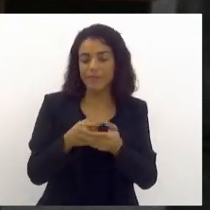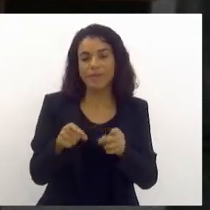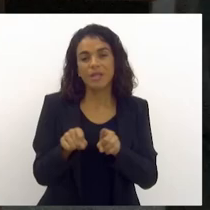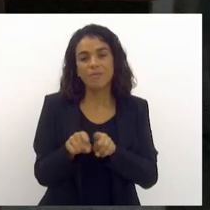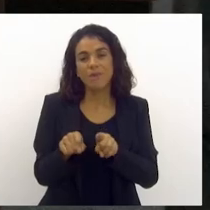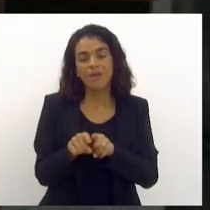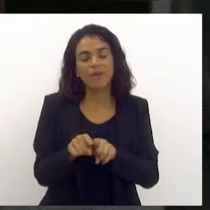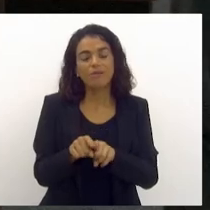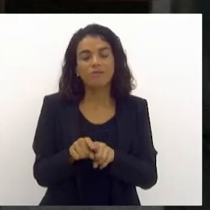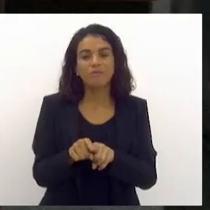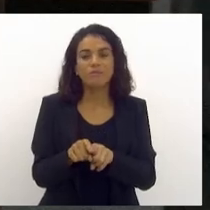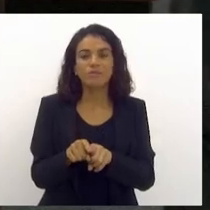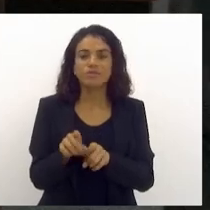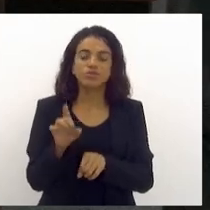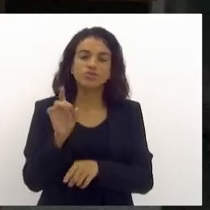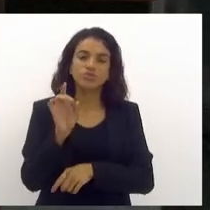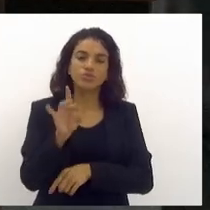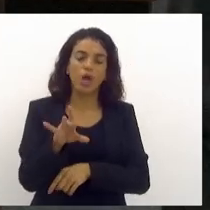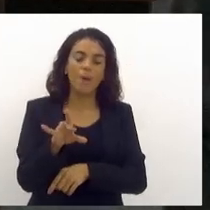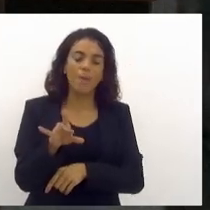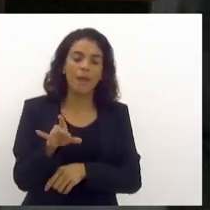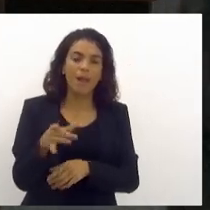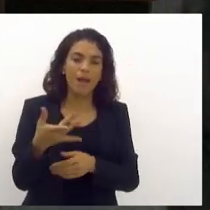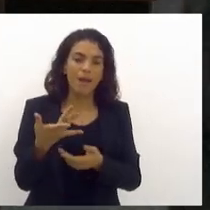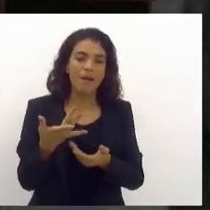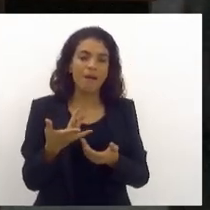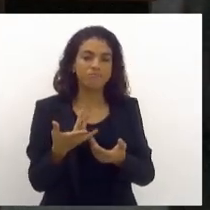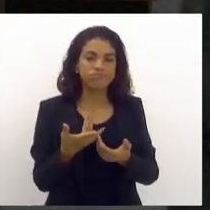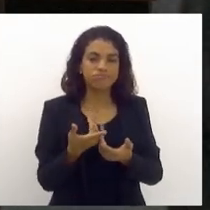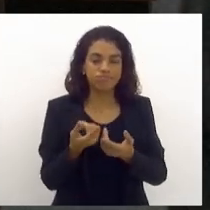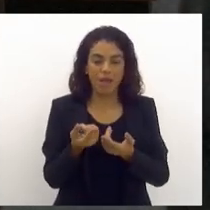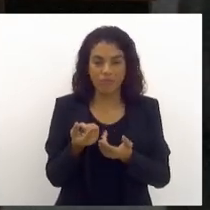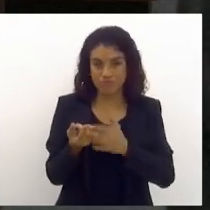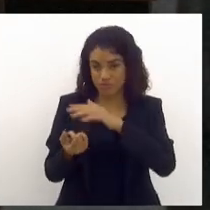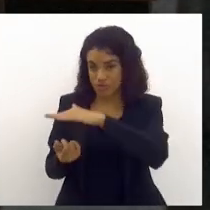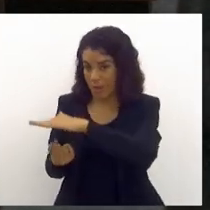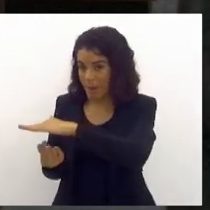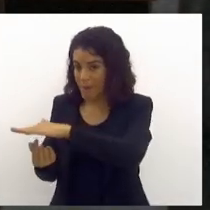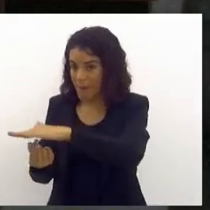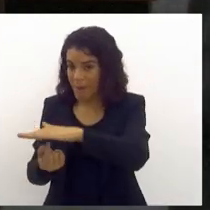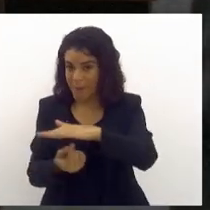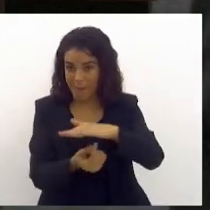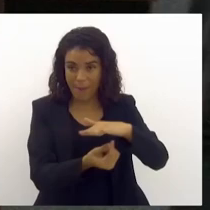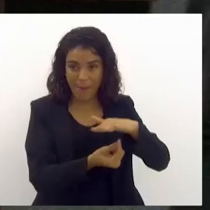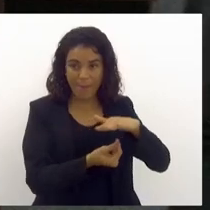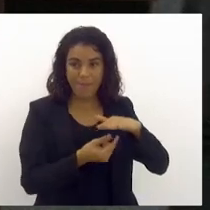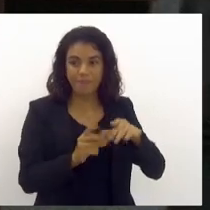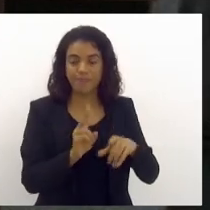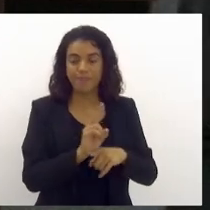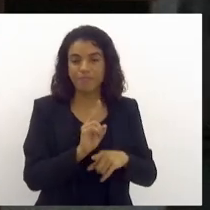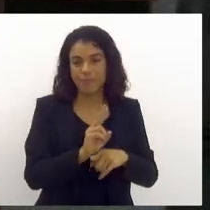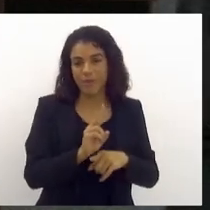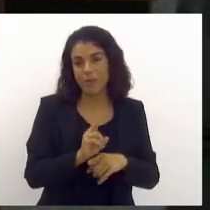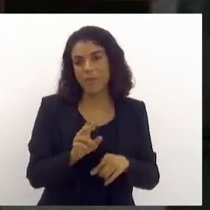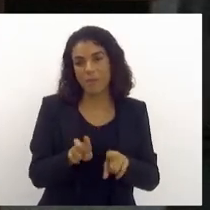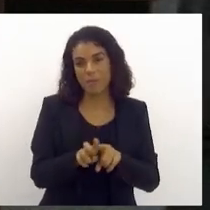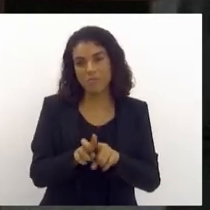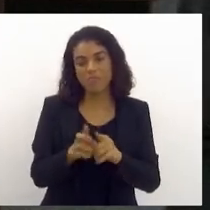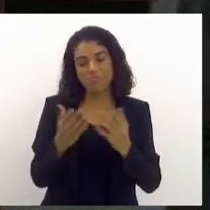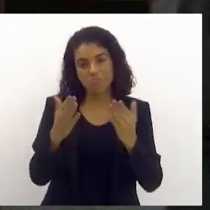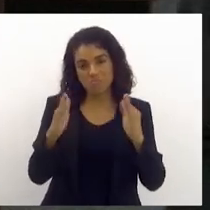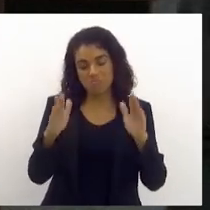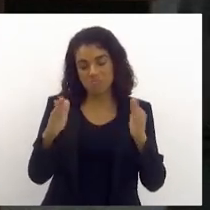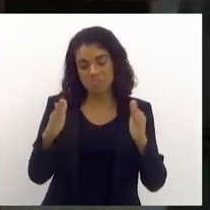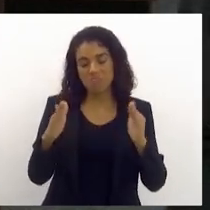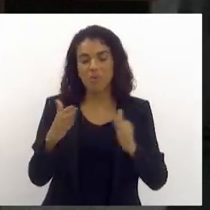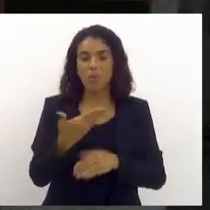necessariamente passa pela ampliação dos gastos de fundo. Ou seja, quero reafirmar, reconhecer a maturidade que o governo teve com a